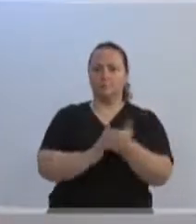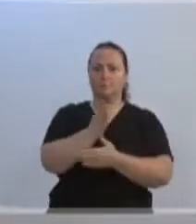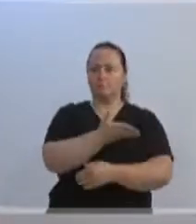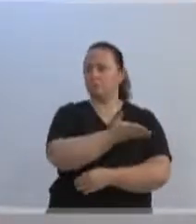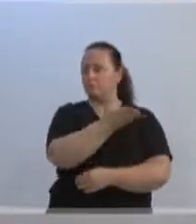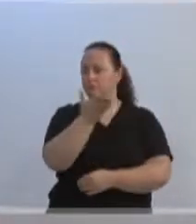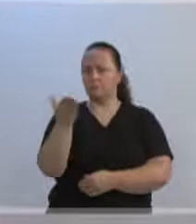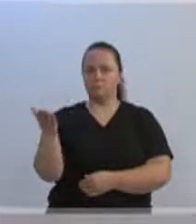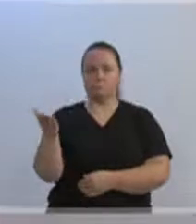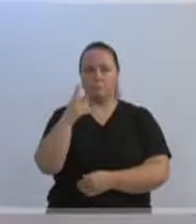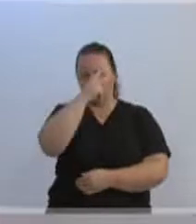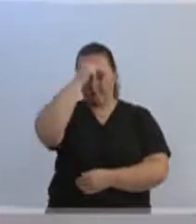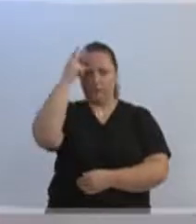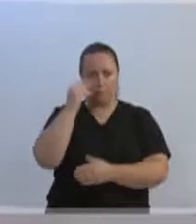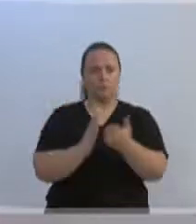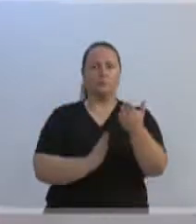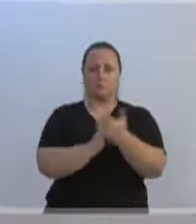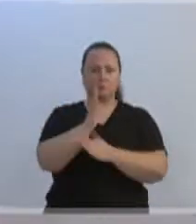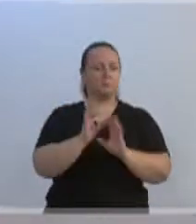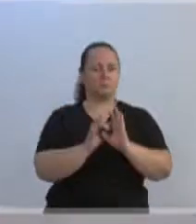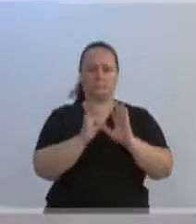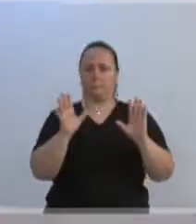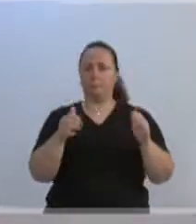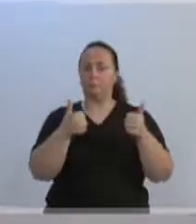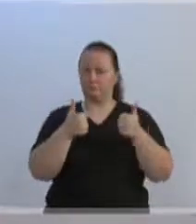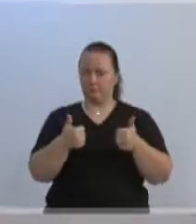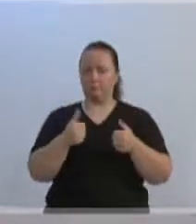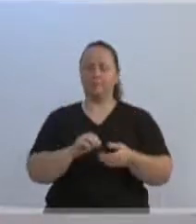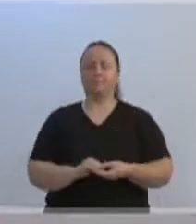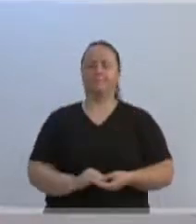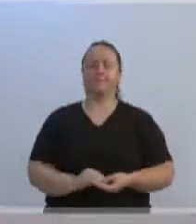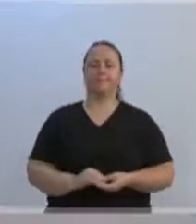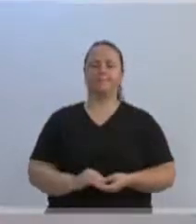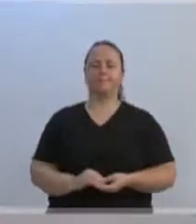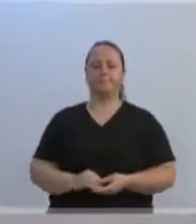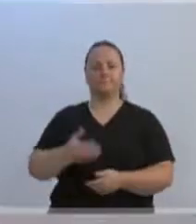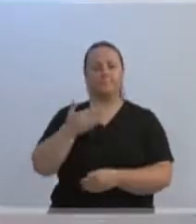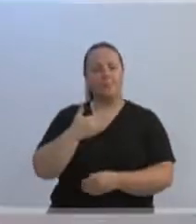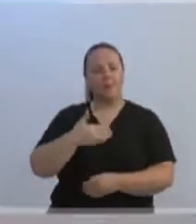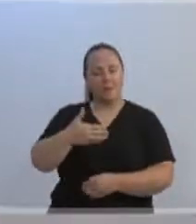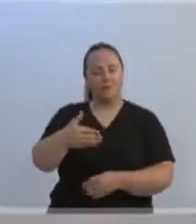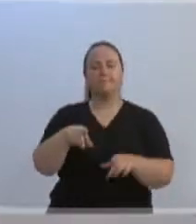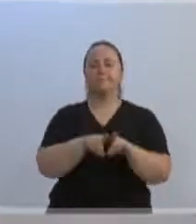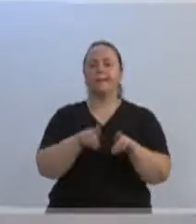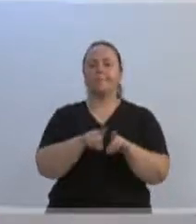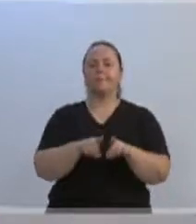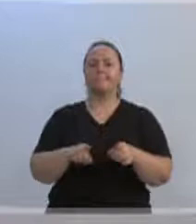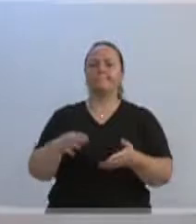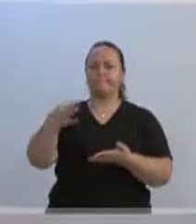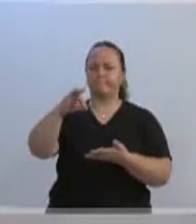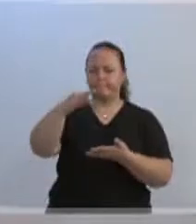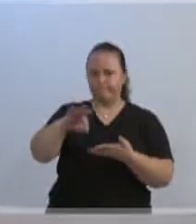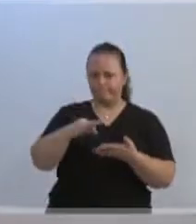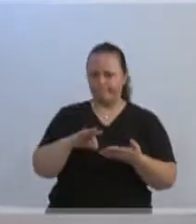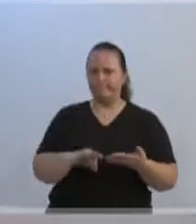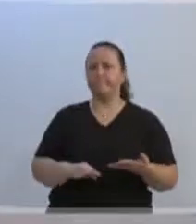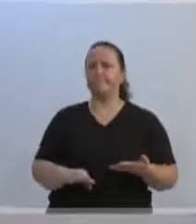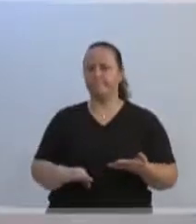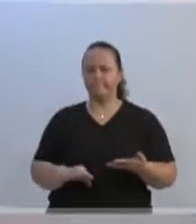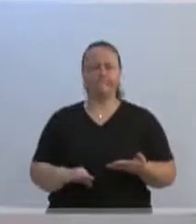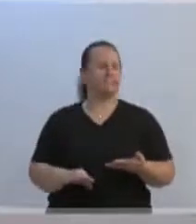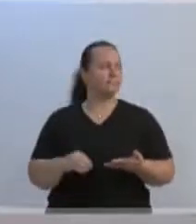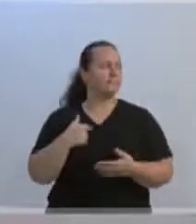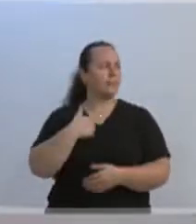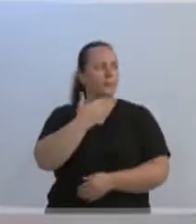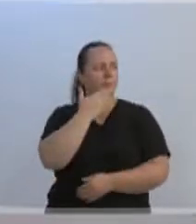prefeito e fiz estou fazendo aí um abaixo-assinado gostaria que a tv mostrará se aqui